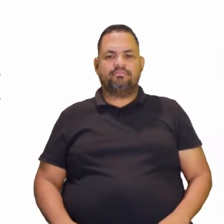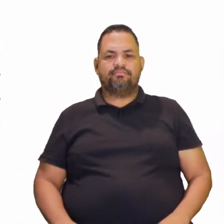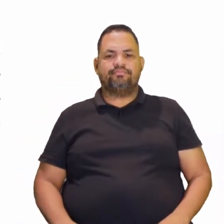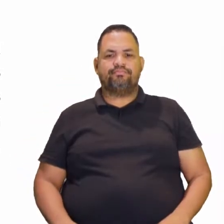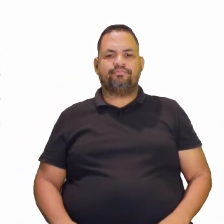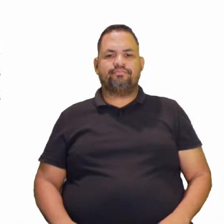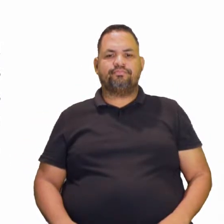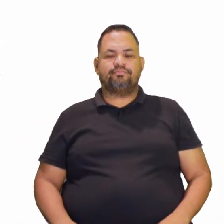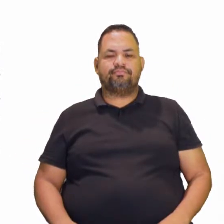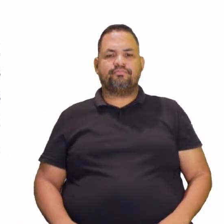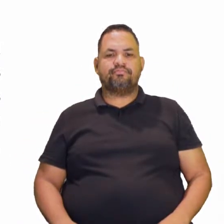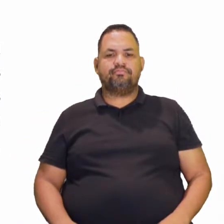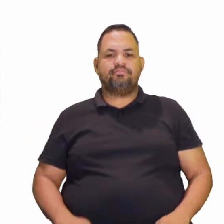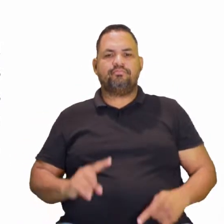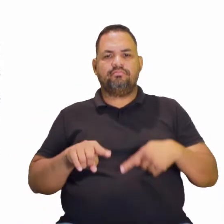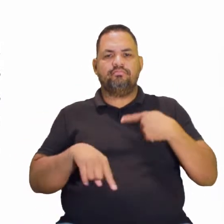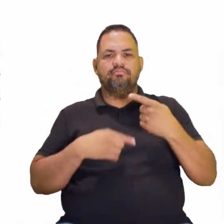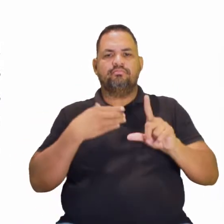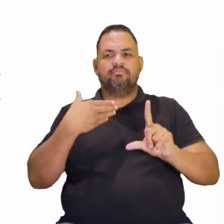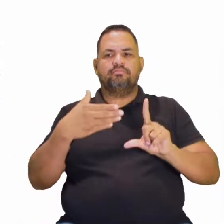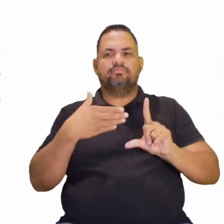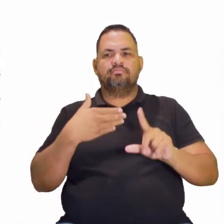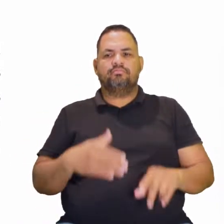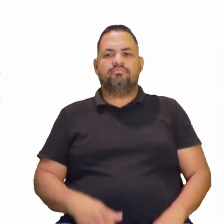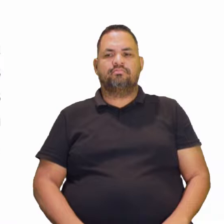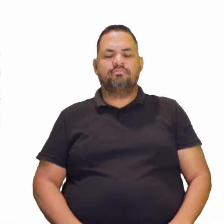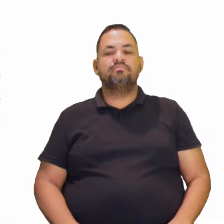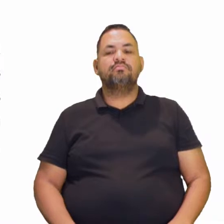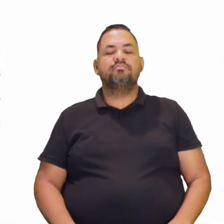isso? Vamos ver a próxima tela?